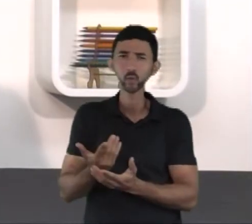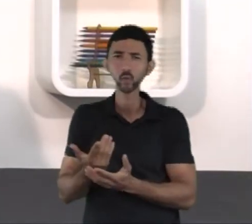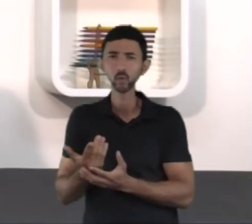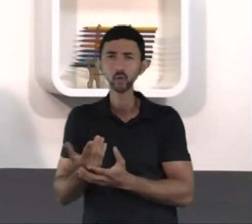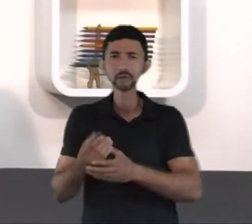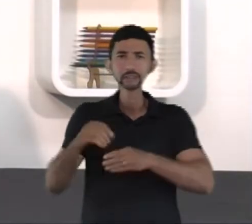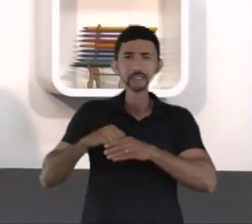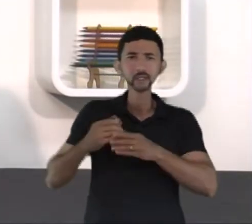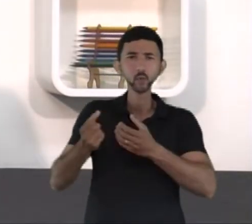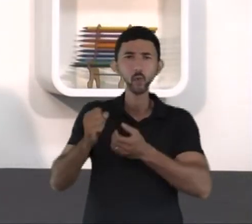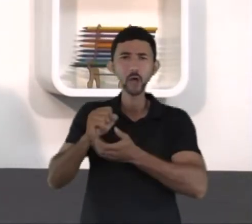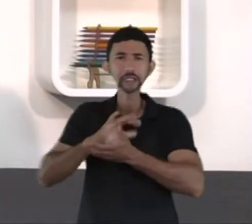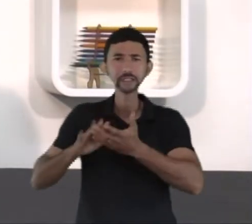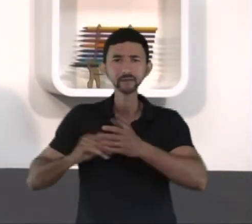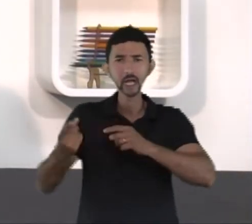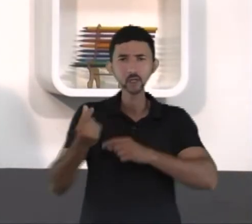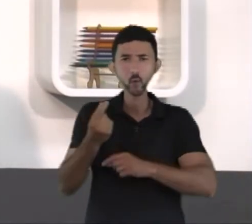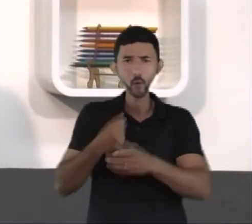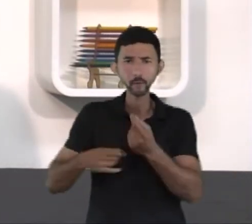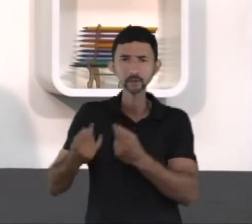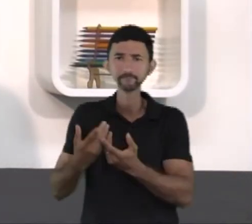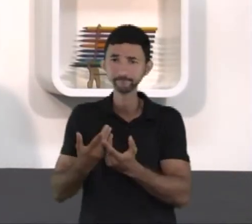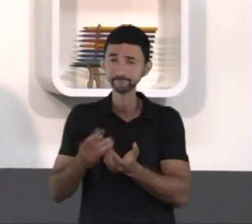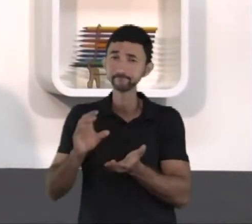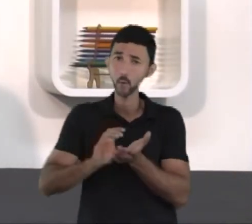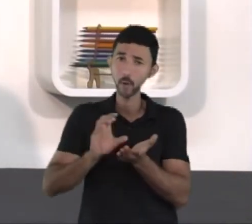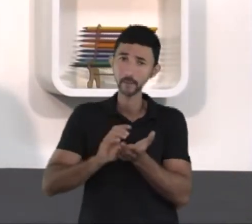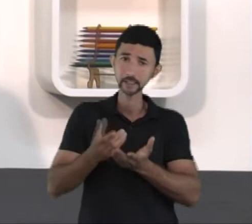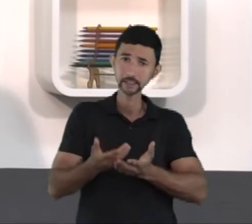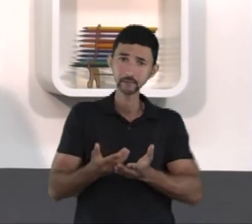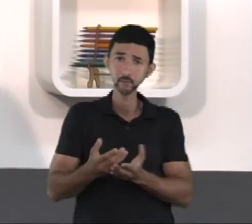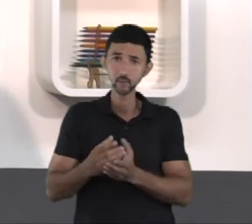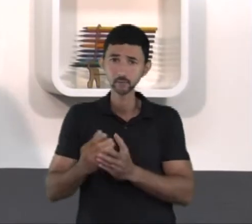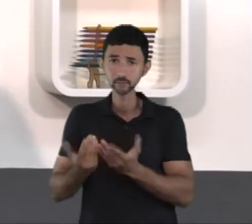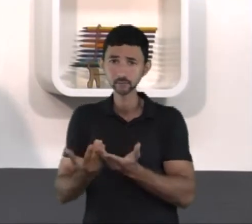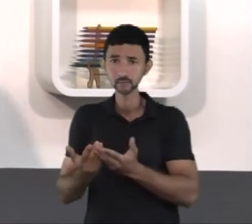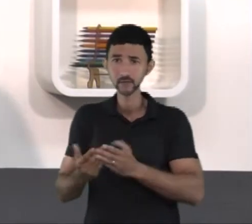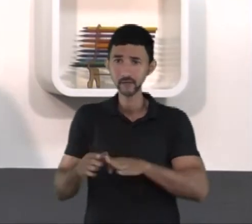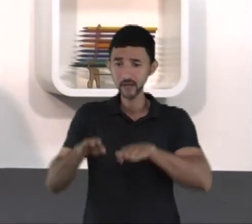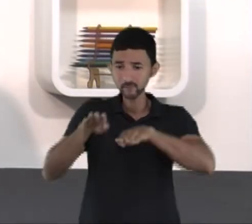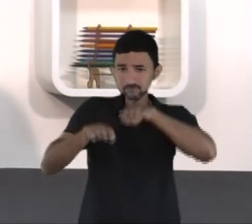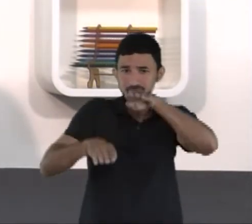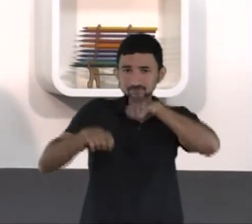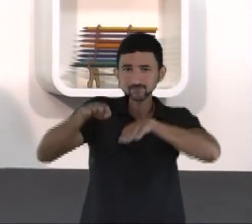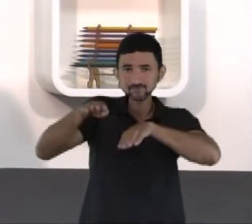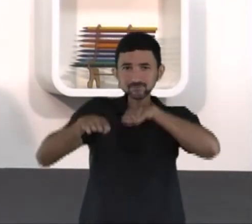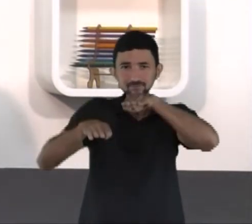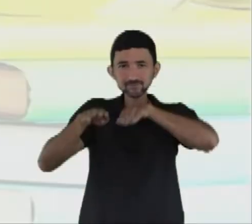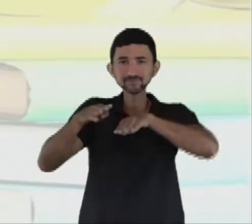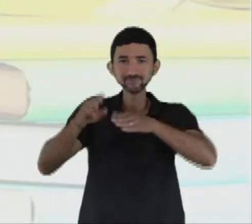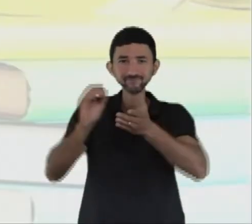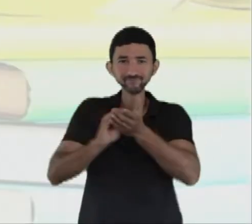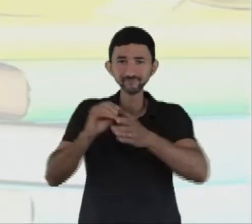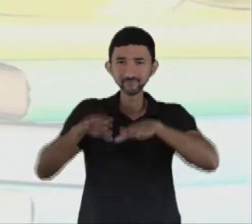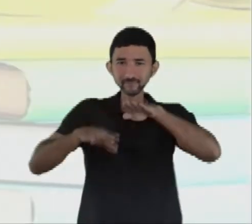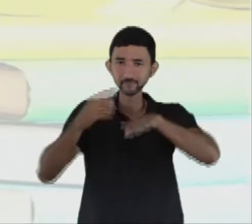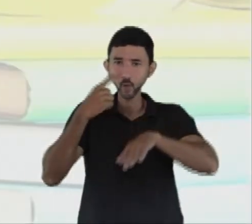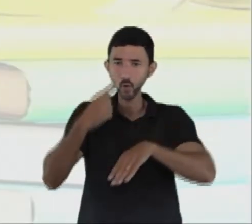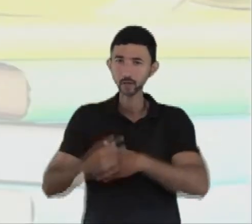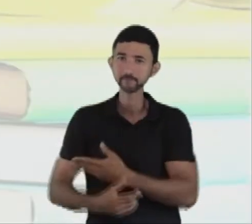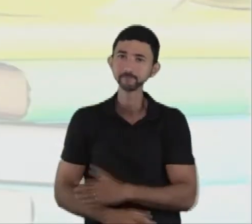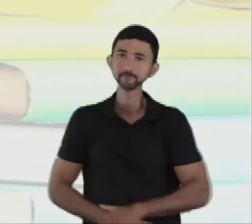dentro dessa atividade econômica que é algo bem peculiar do capitalismo, que gera desigualdade, que a gente vai falar para vocês. Olha aqui, olha para cá.